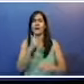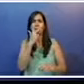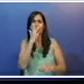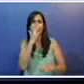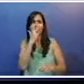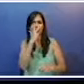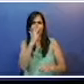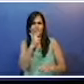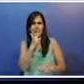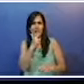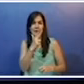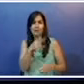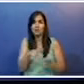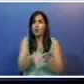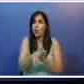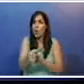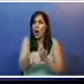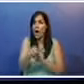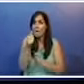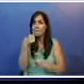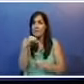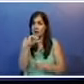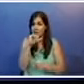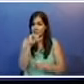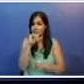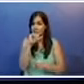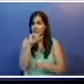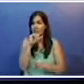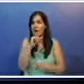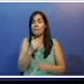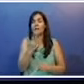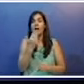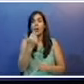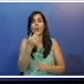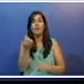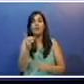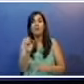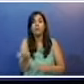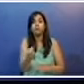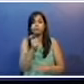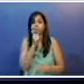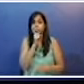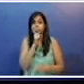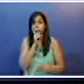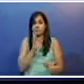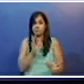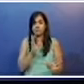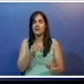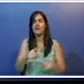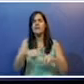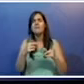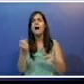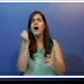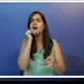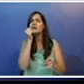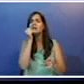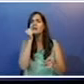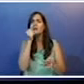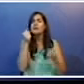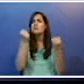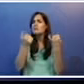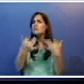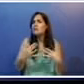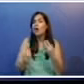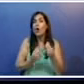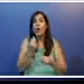Parece conselho de mãe. Para a comida não esfriar. Mas a ciência explica como é possível ser